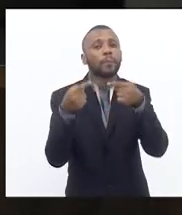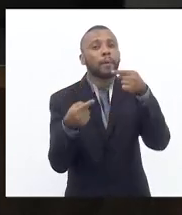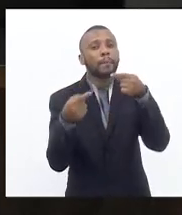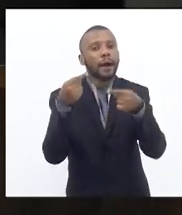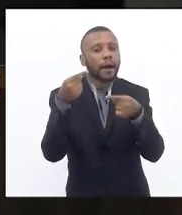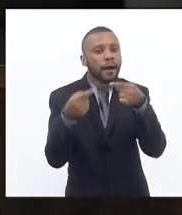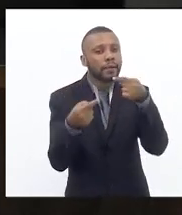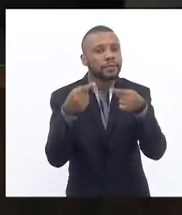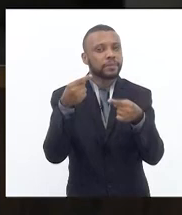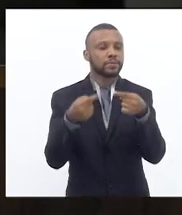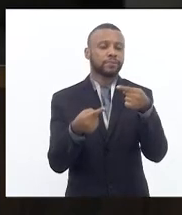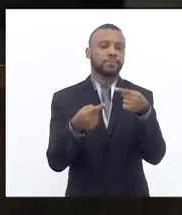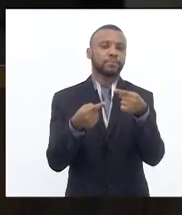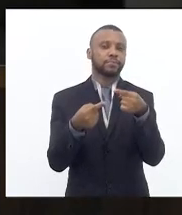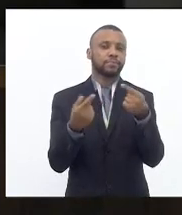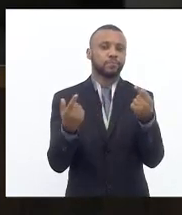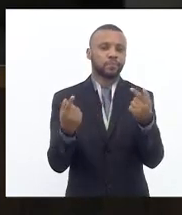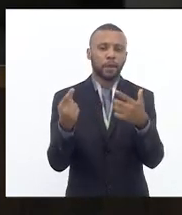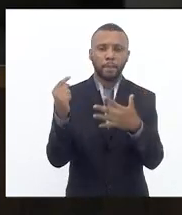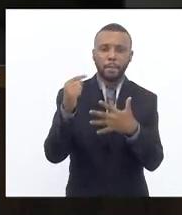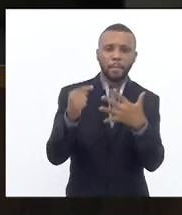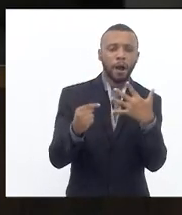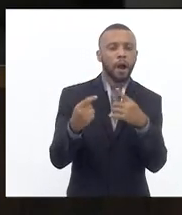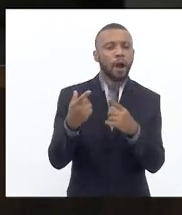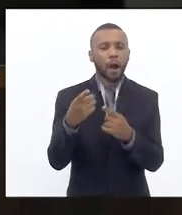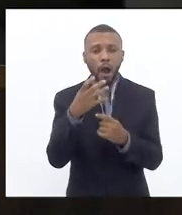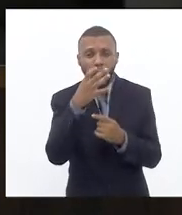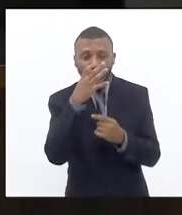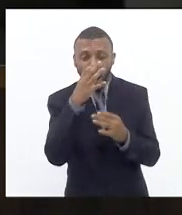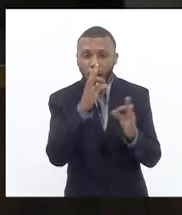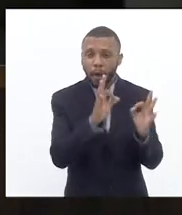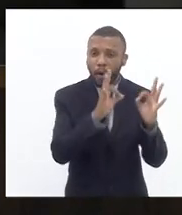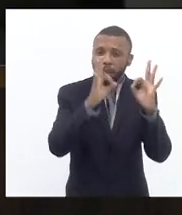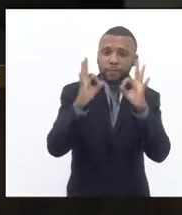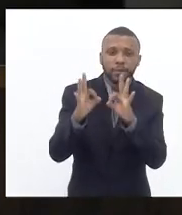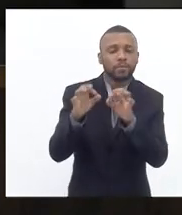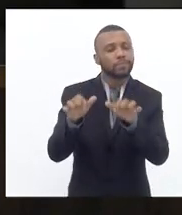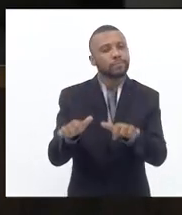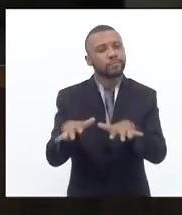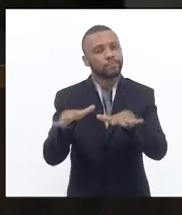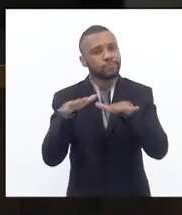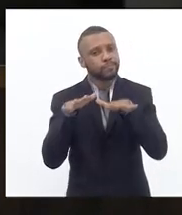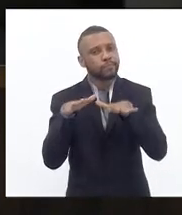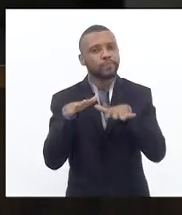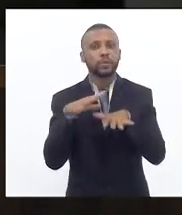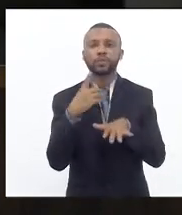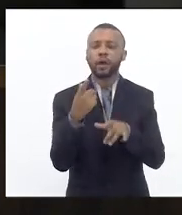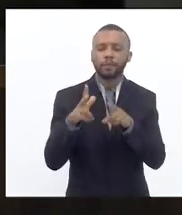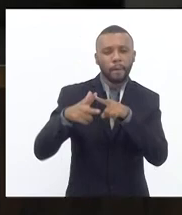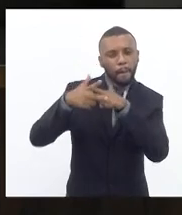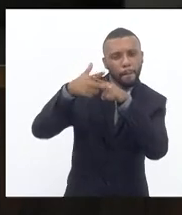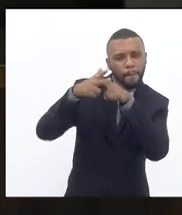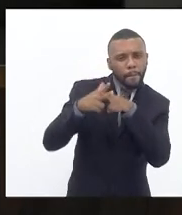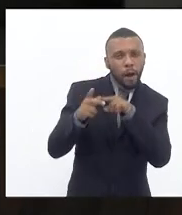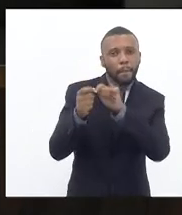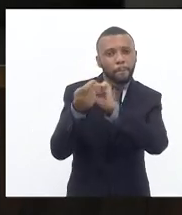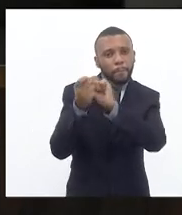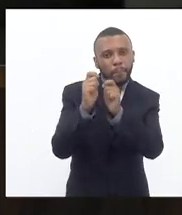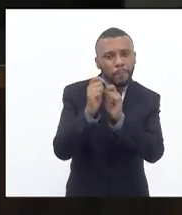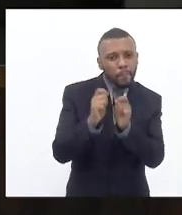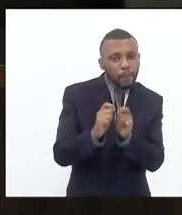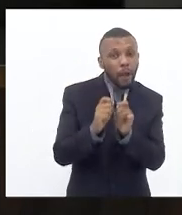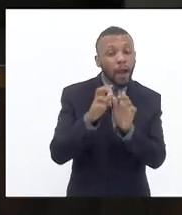não vão praga é muito debate ouvindo o Parlamento nós vamos fazer os ajustes e as emendas serão